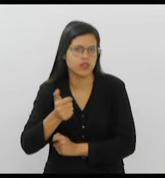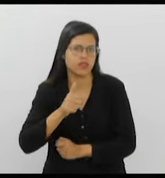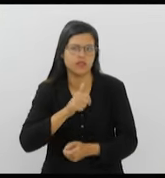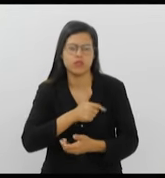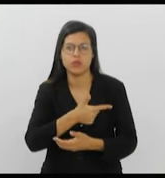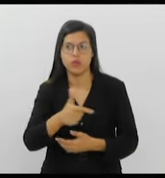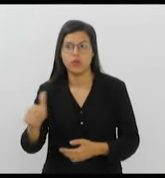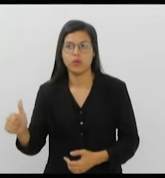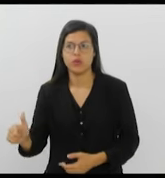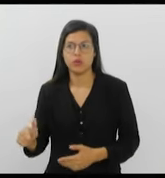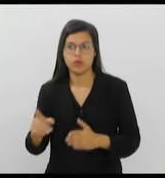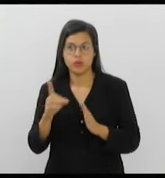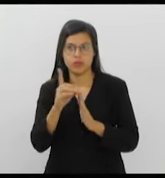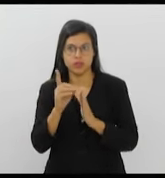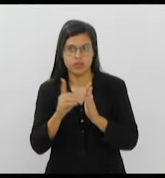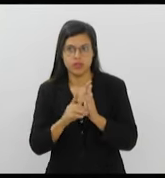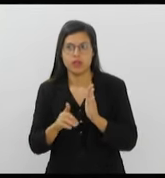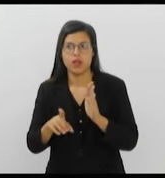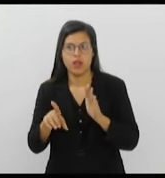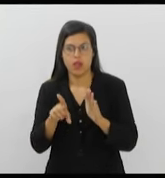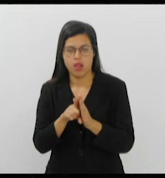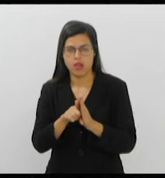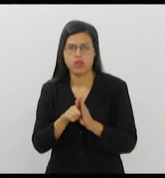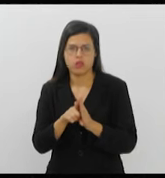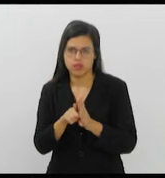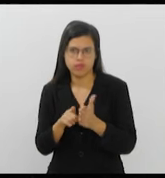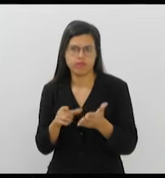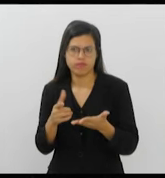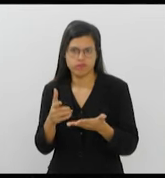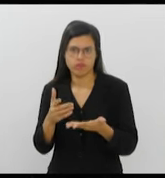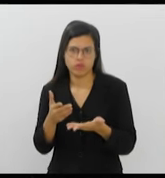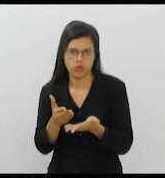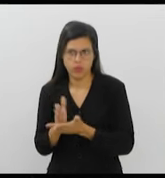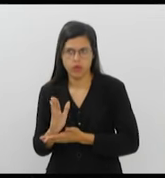Decreto, a lei foi promulgada. O governador